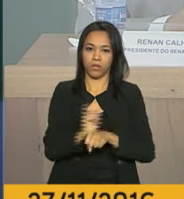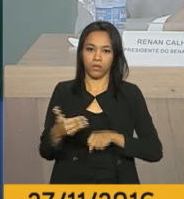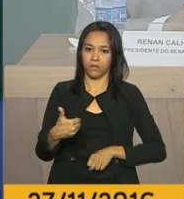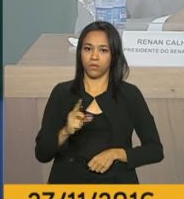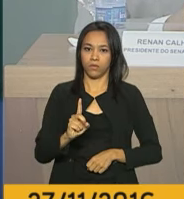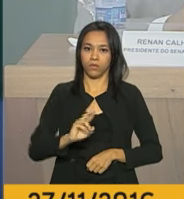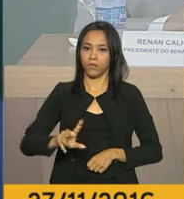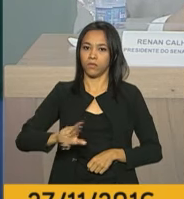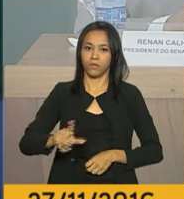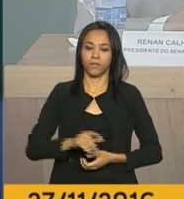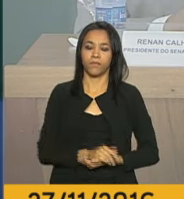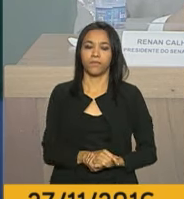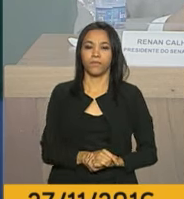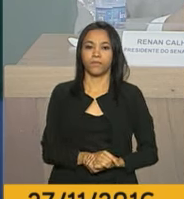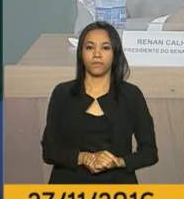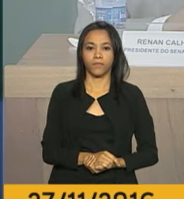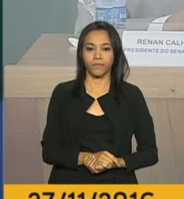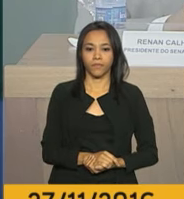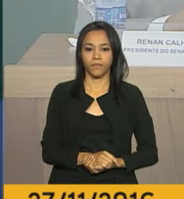Perdão?